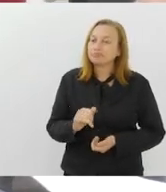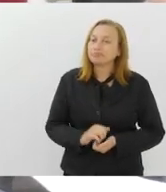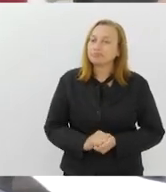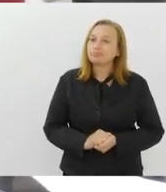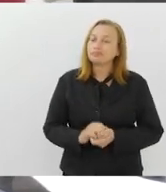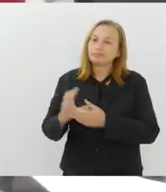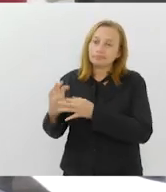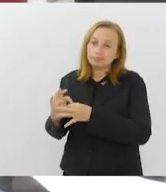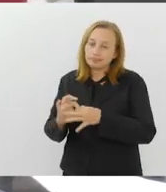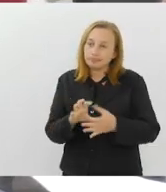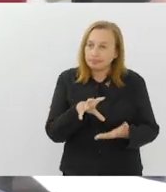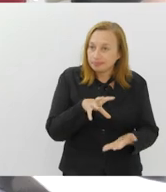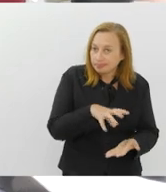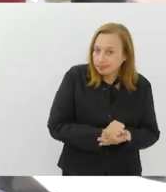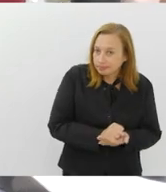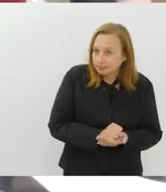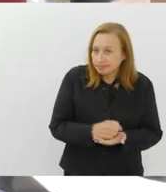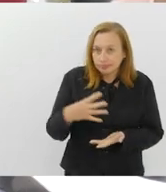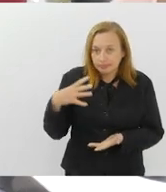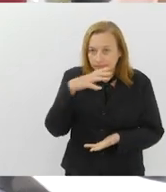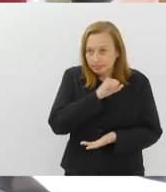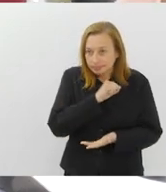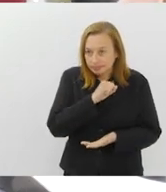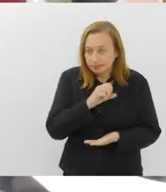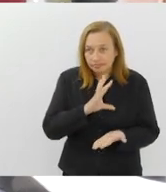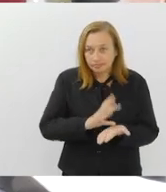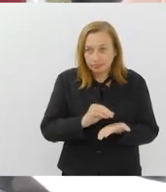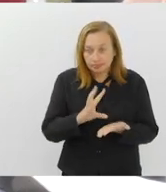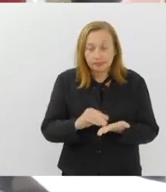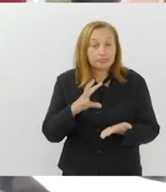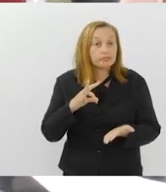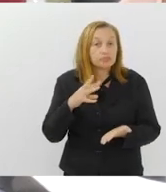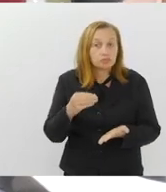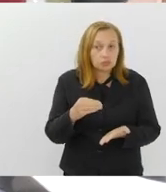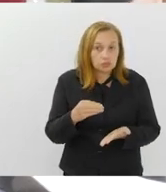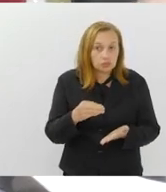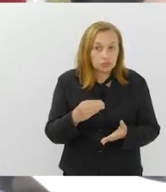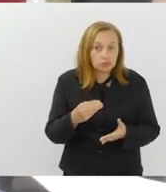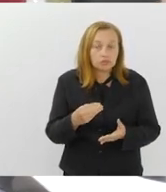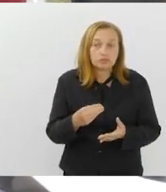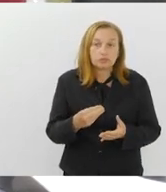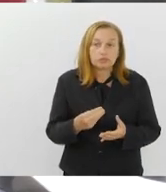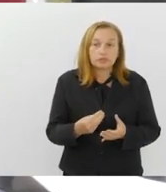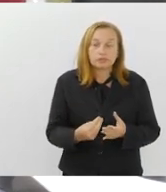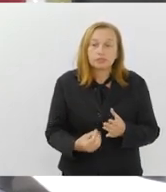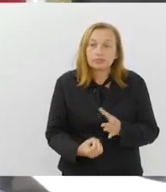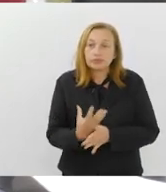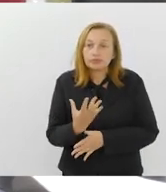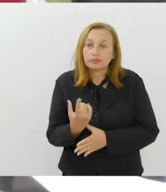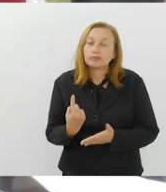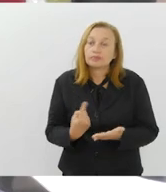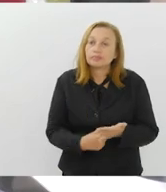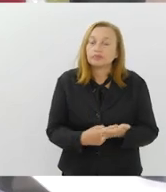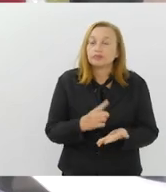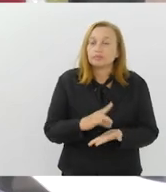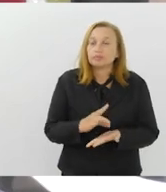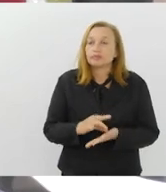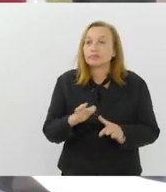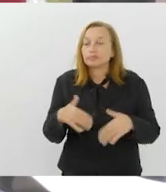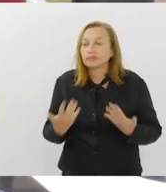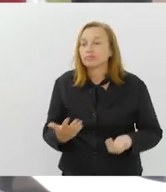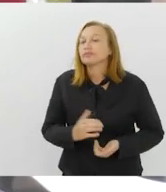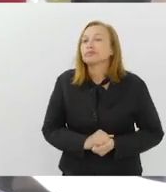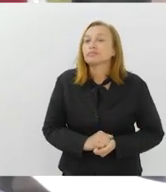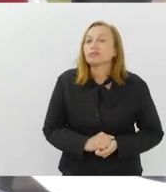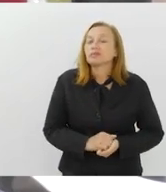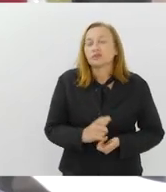de registro automático, através de ata, de tudo aquilo que é formatado, até porque nós temos um compromisso com a verdade. Então,